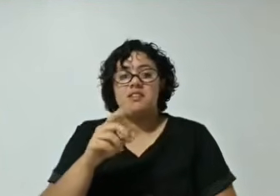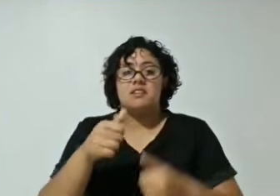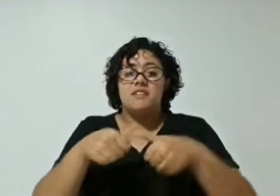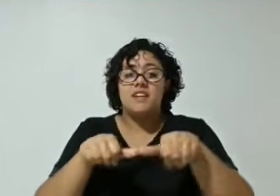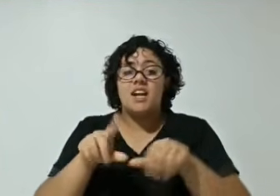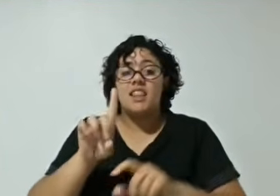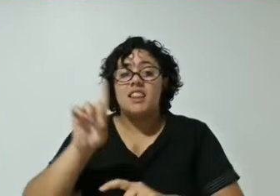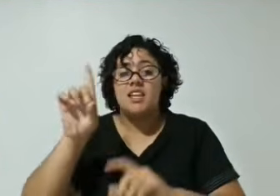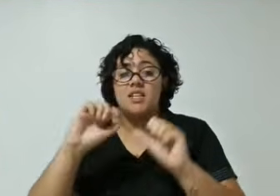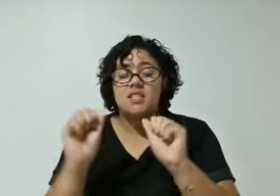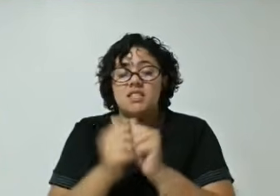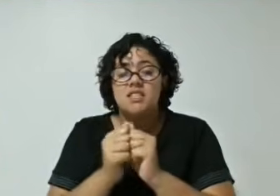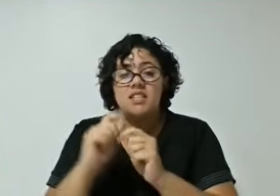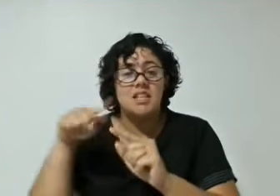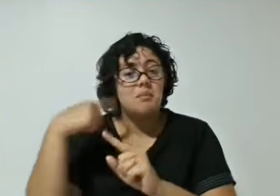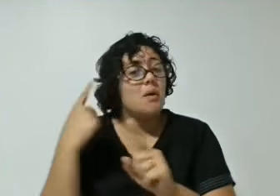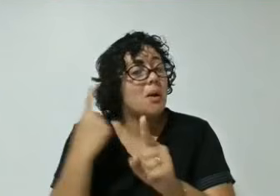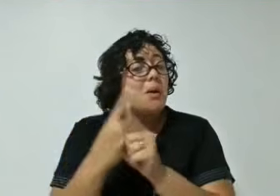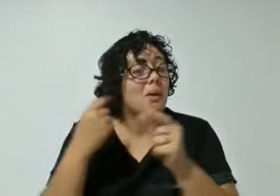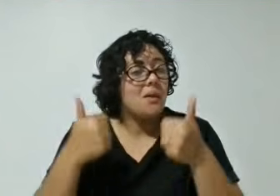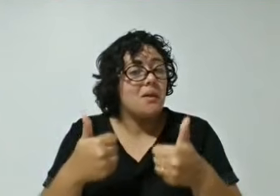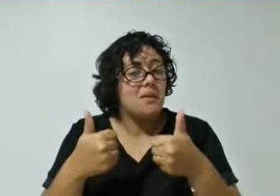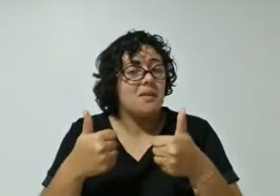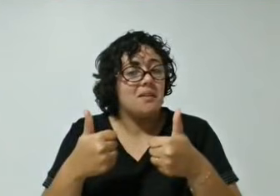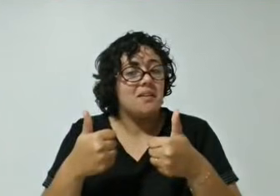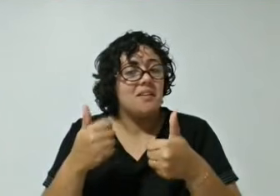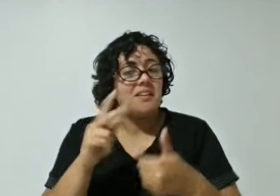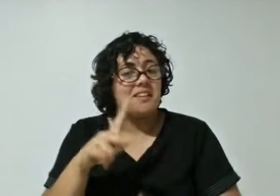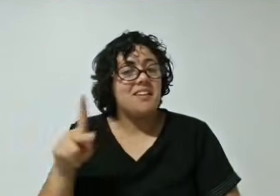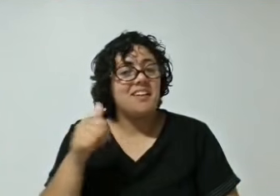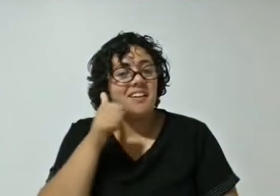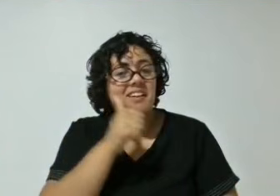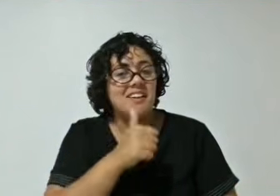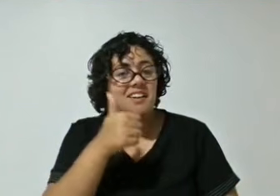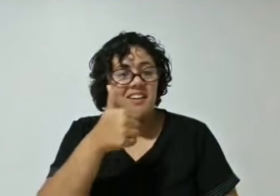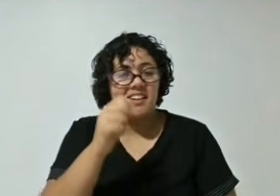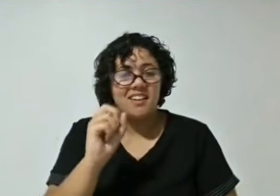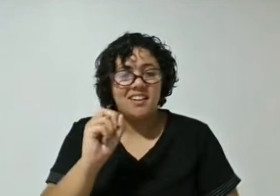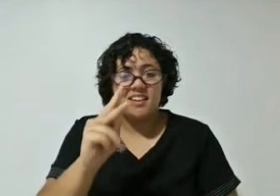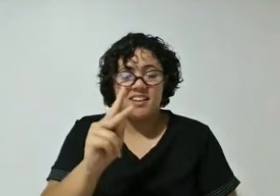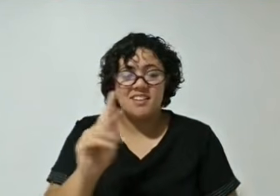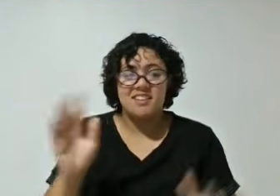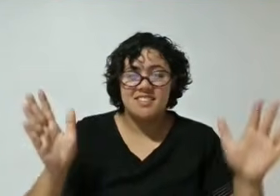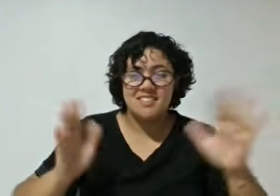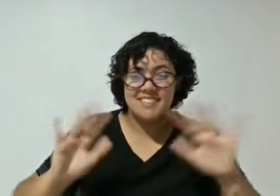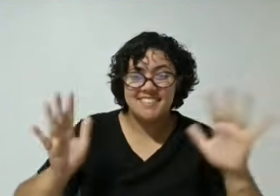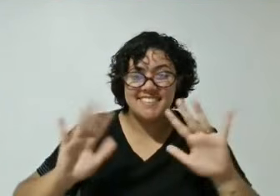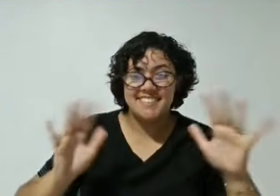o próximo encontro, meu coração. Estamos aqui, até o próximo. Tchau, tchau. Tchau.